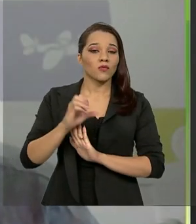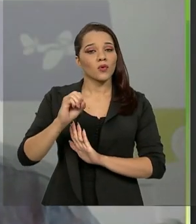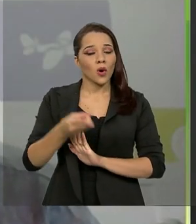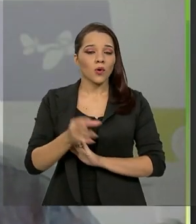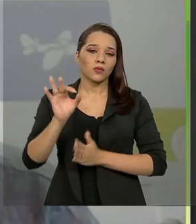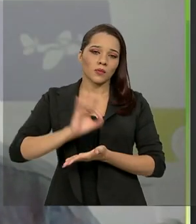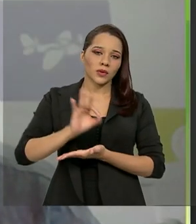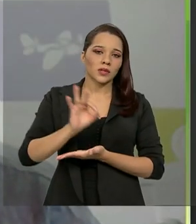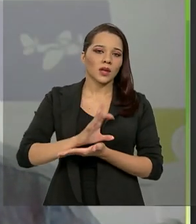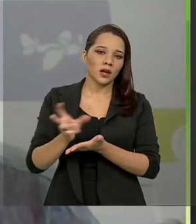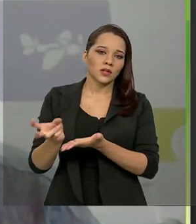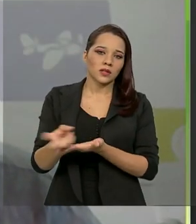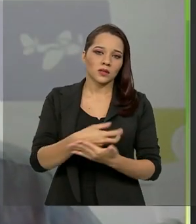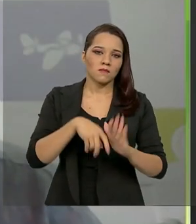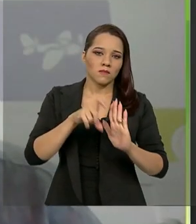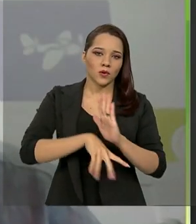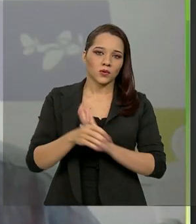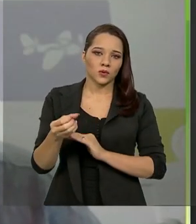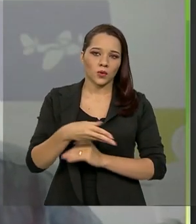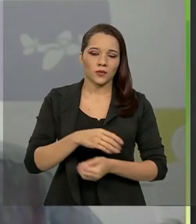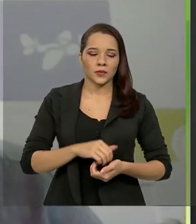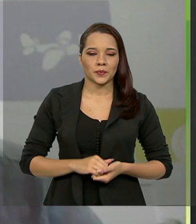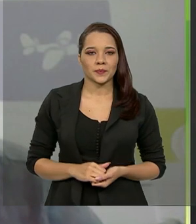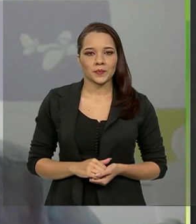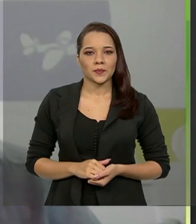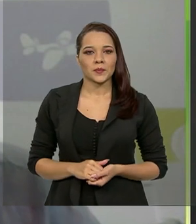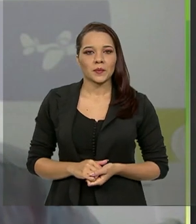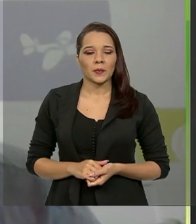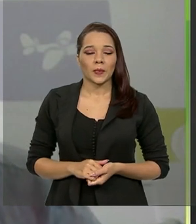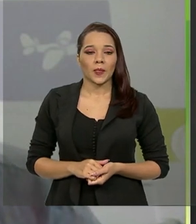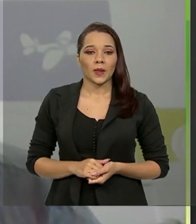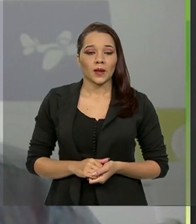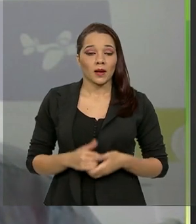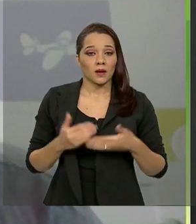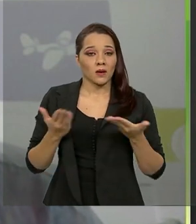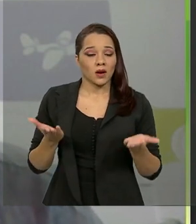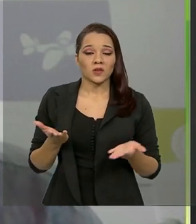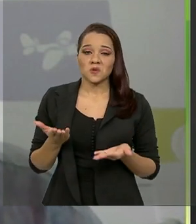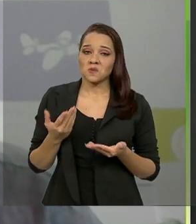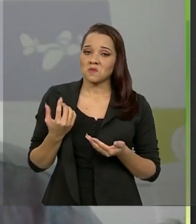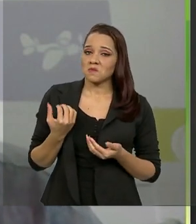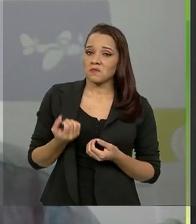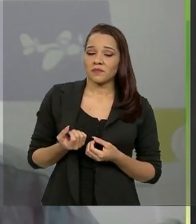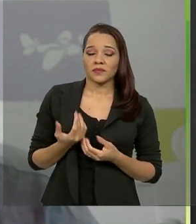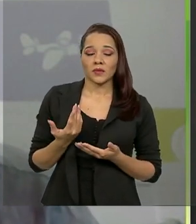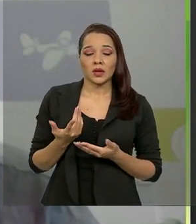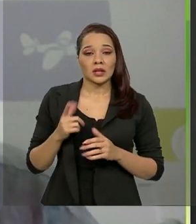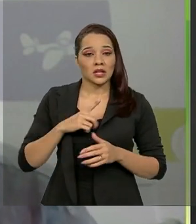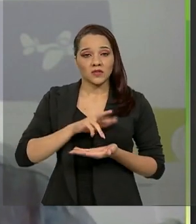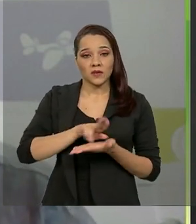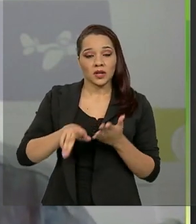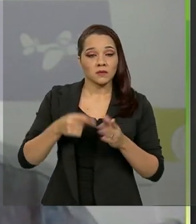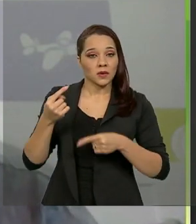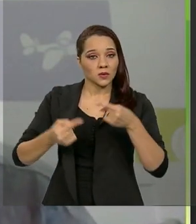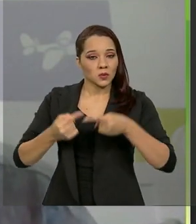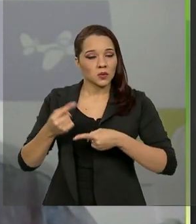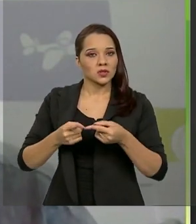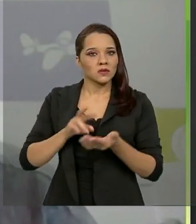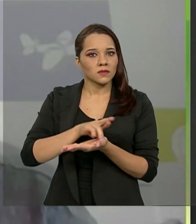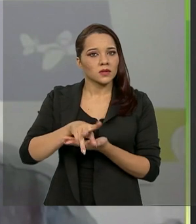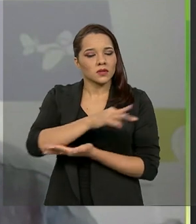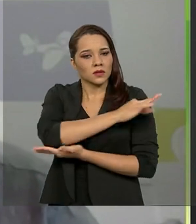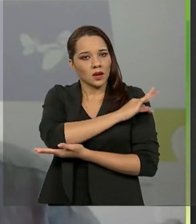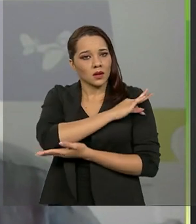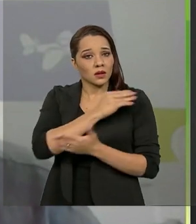parte desse imposto novo. Agora, veja, de uma forma ou de outra, e a gente pode discutir várias alternativas, várias técnicas, o